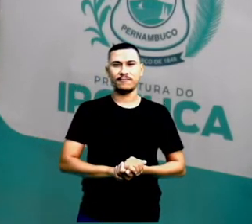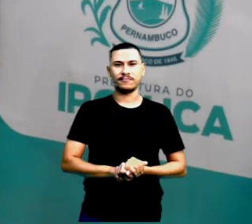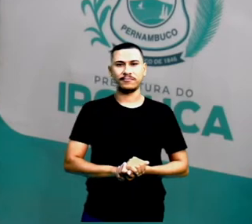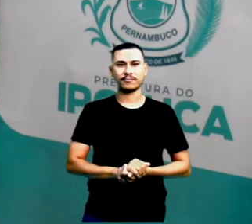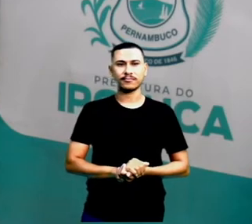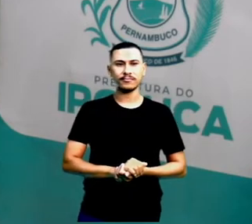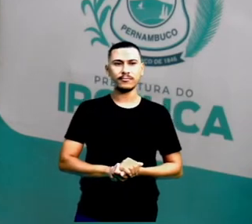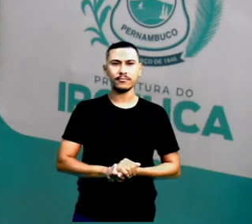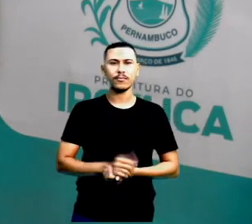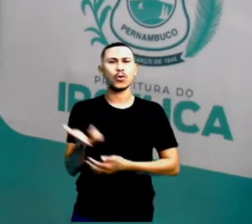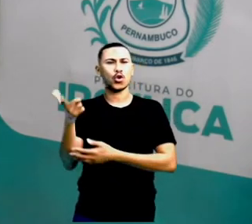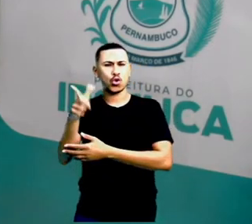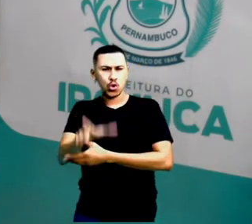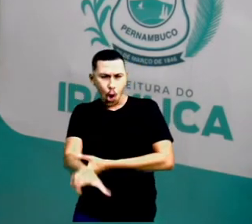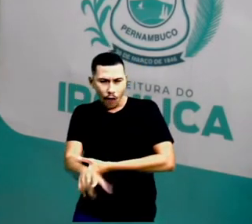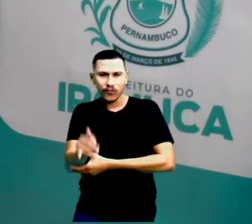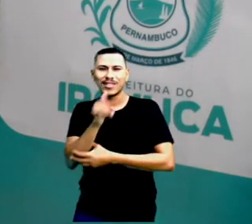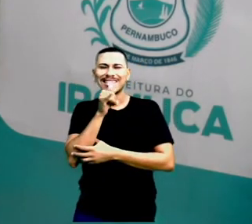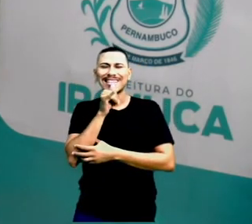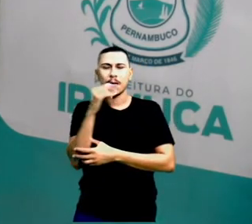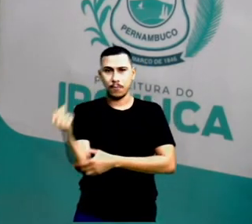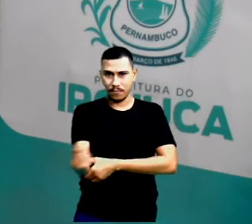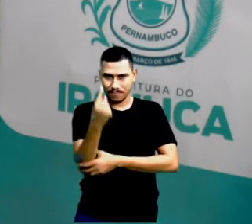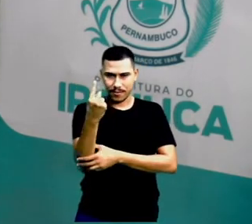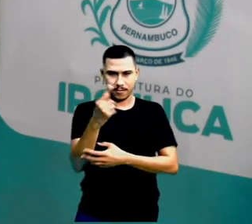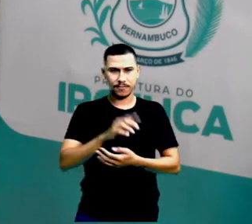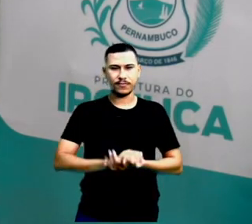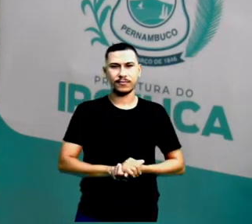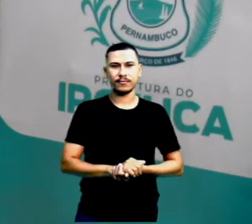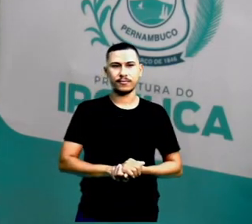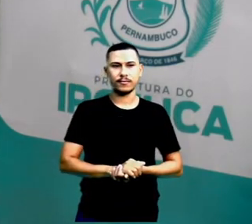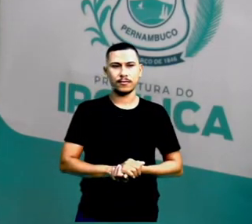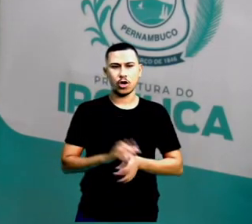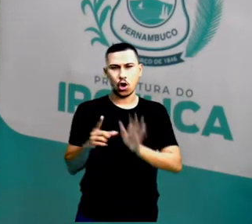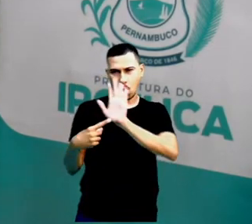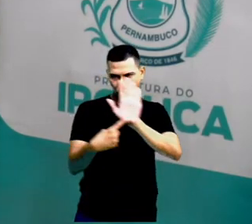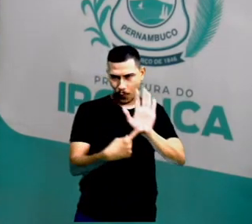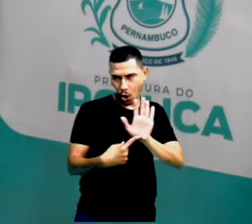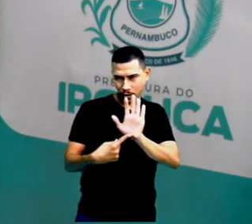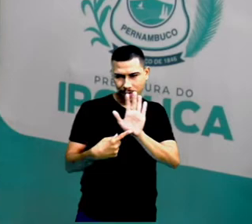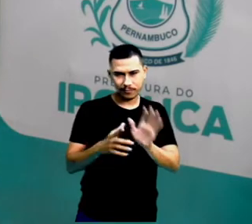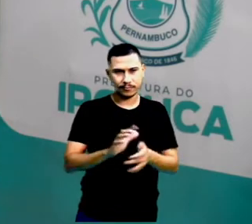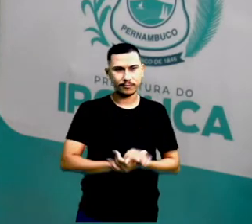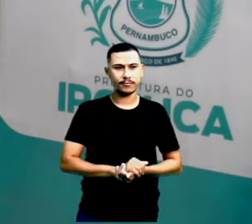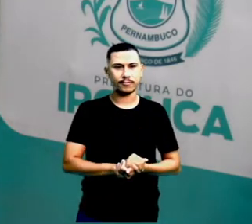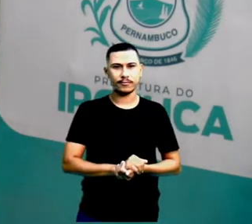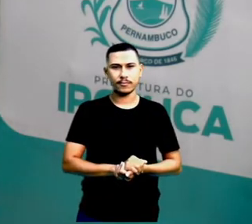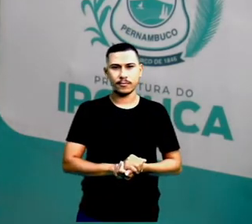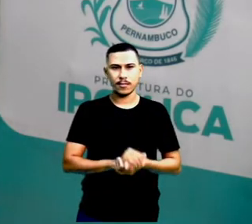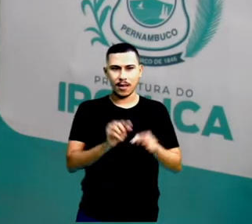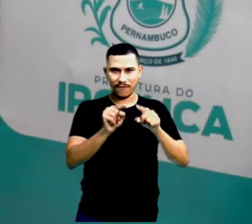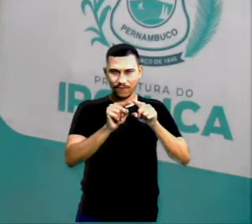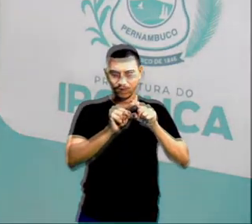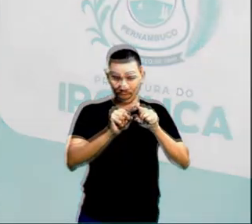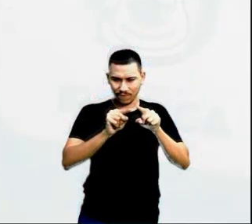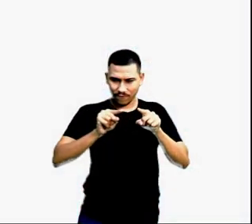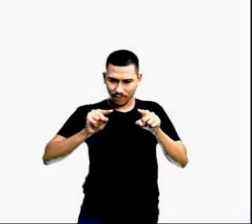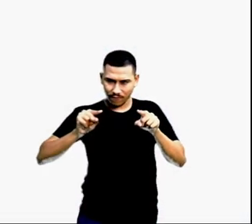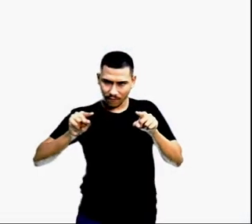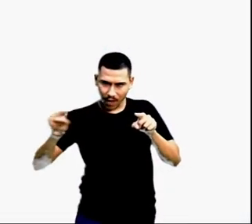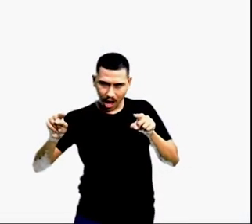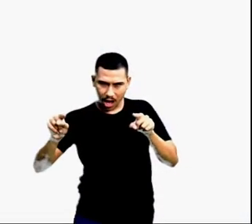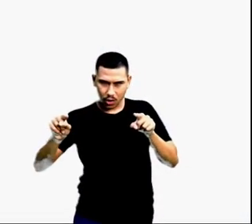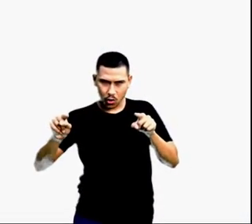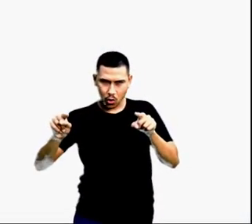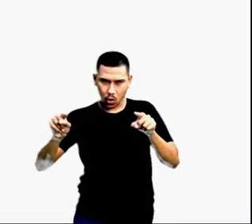uma você reclamar aquelas primeiro exemplo nós colocamos aqui olha aqui eu coloquei no intervalo aqui